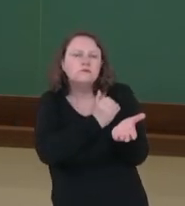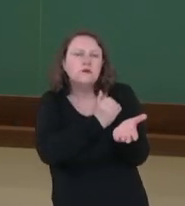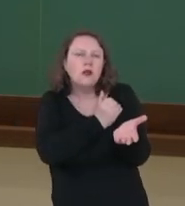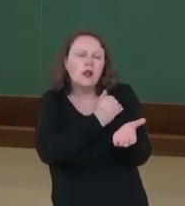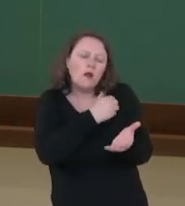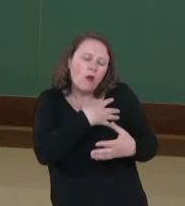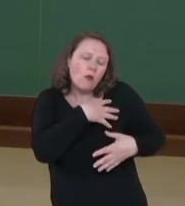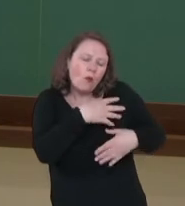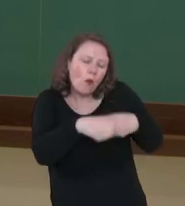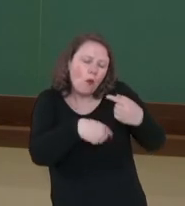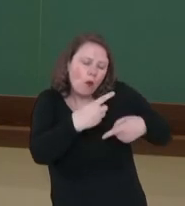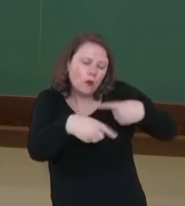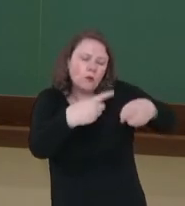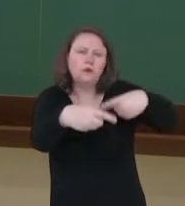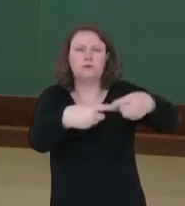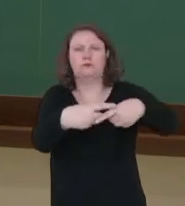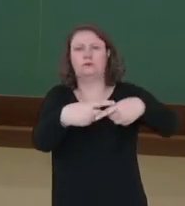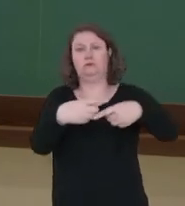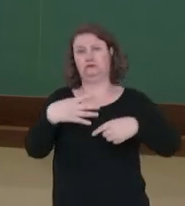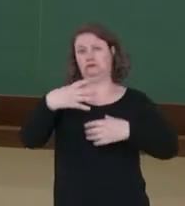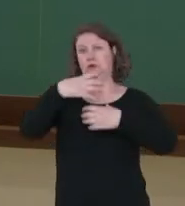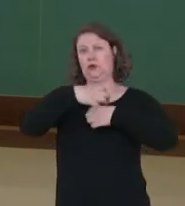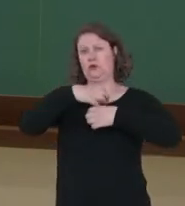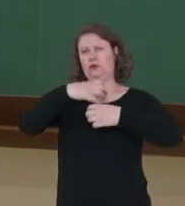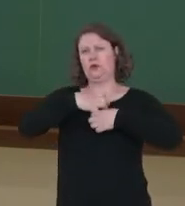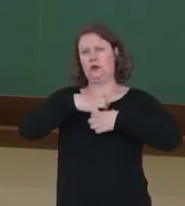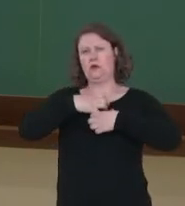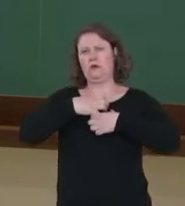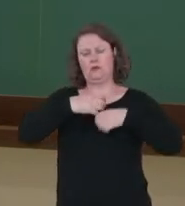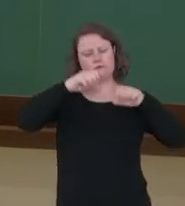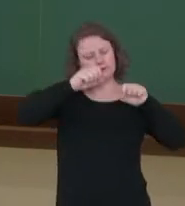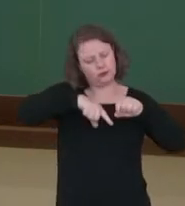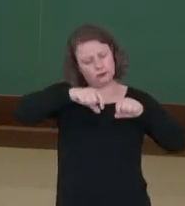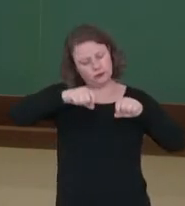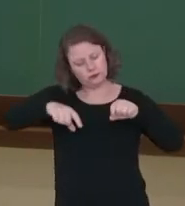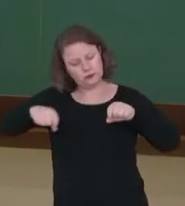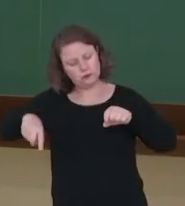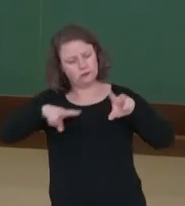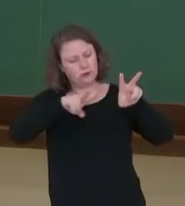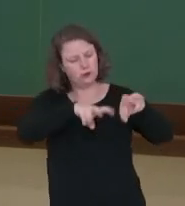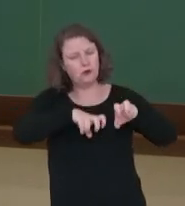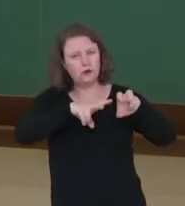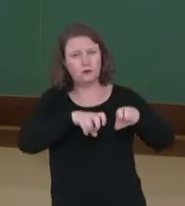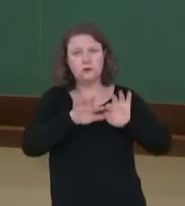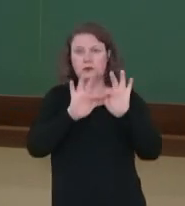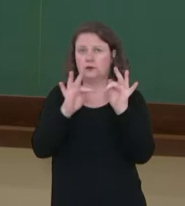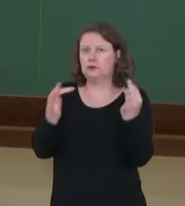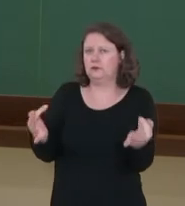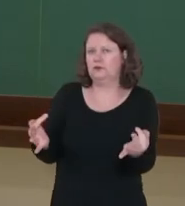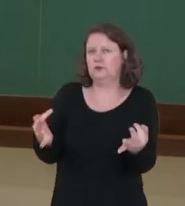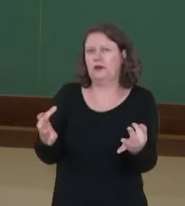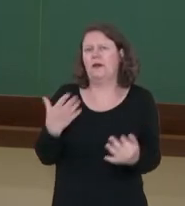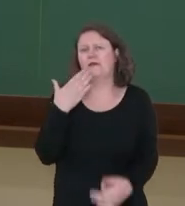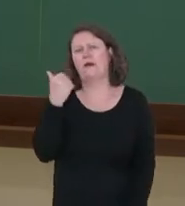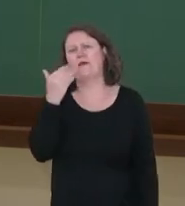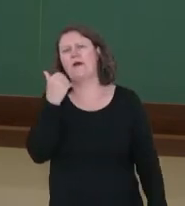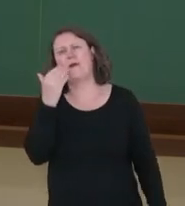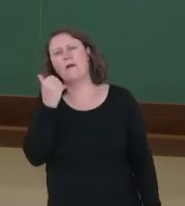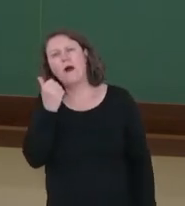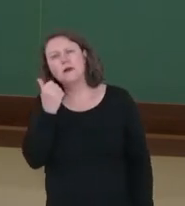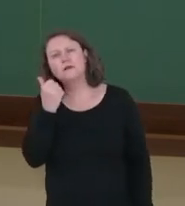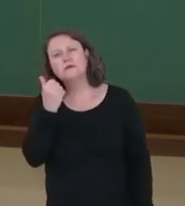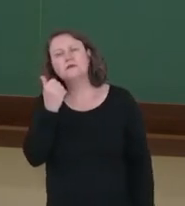descendentes. Então, desta forma, com um cultivo mais simples, ficava fácil, então, né,